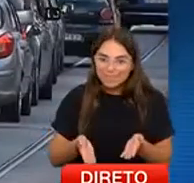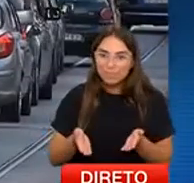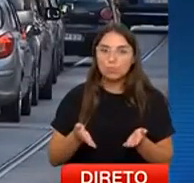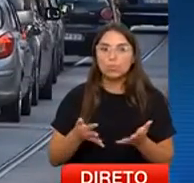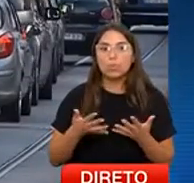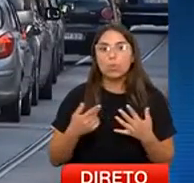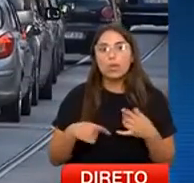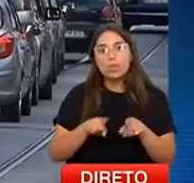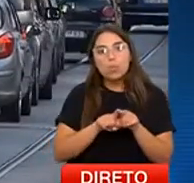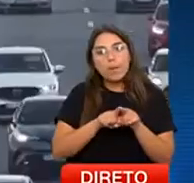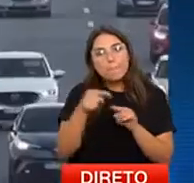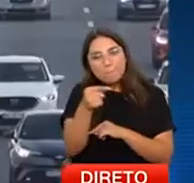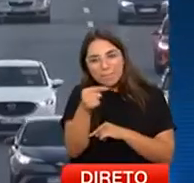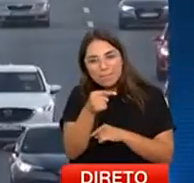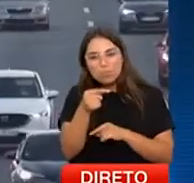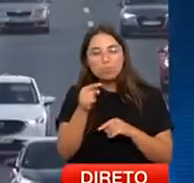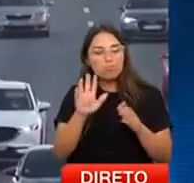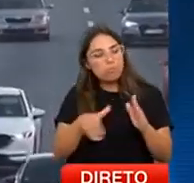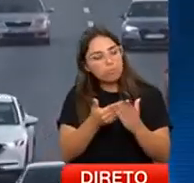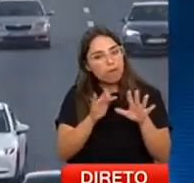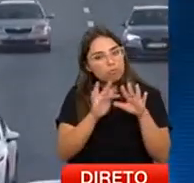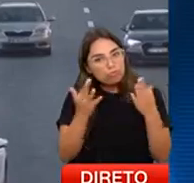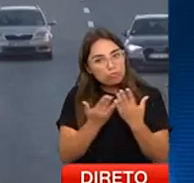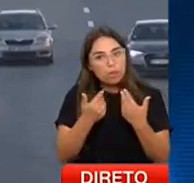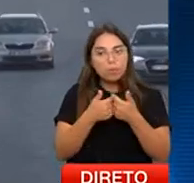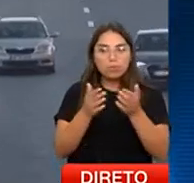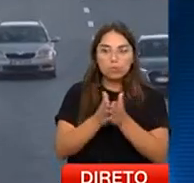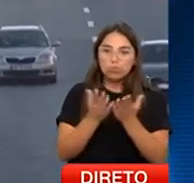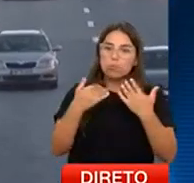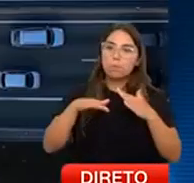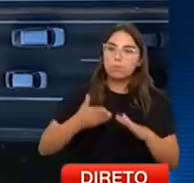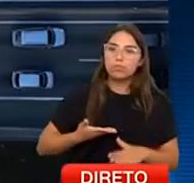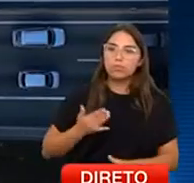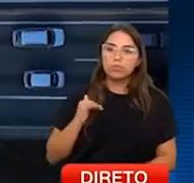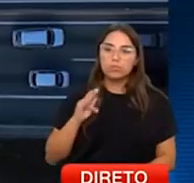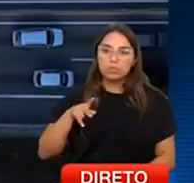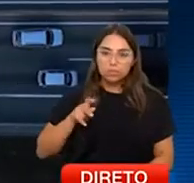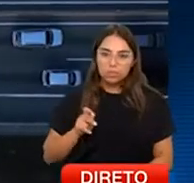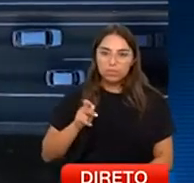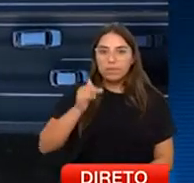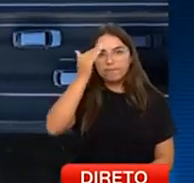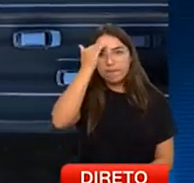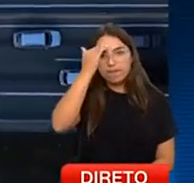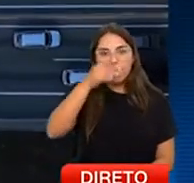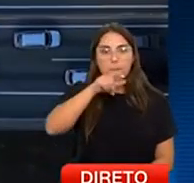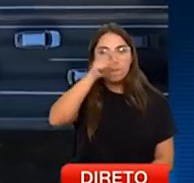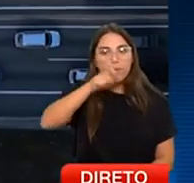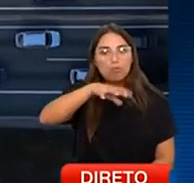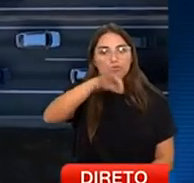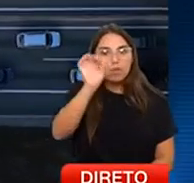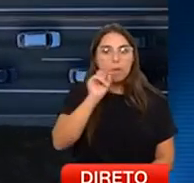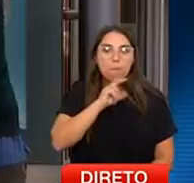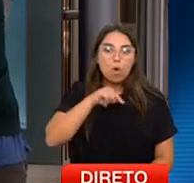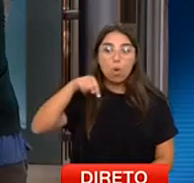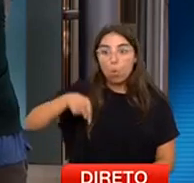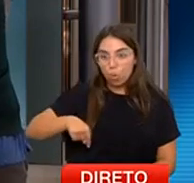alguma Equidade naquilo que é que é que é o acesso Mas e a Diana crei que se refere muito a a quem pode escolher e hoje é de facto um fator muito